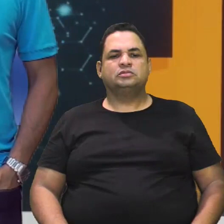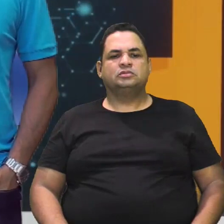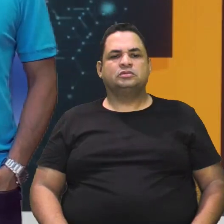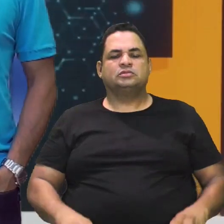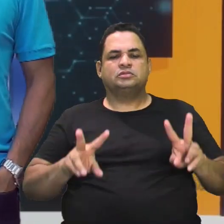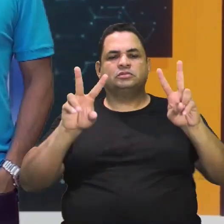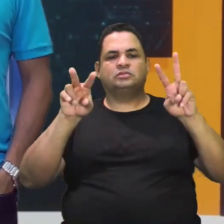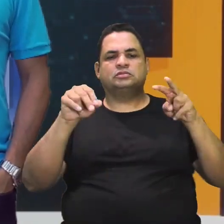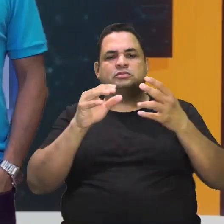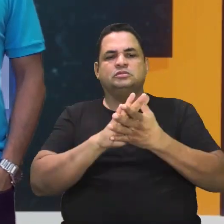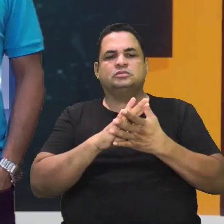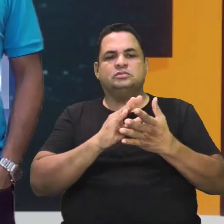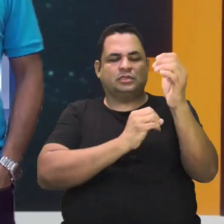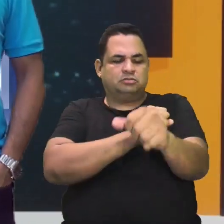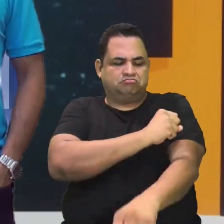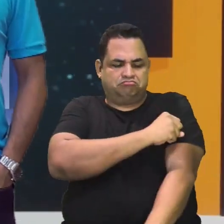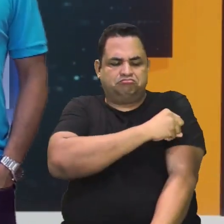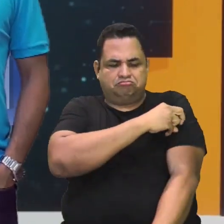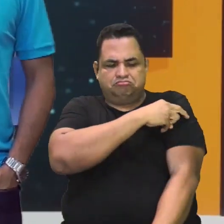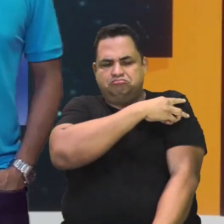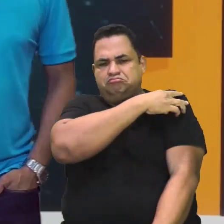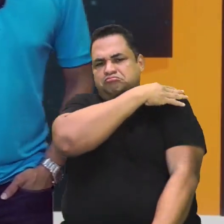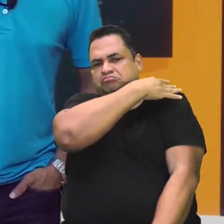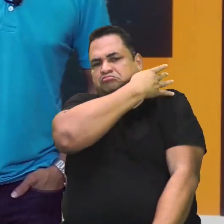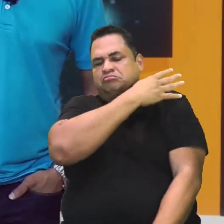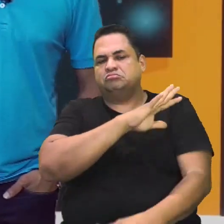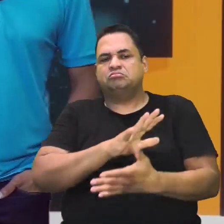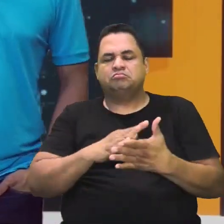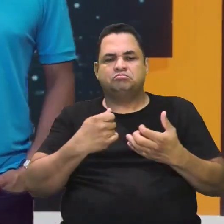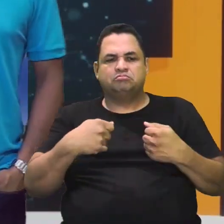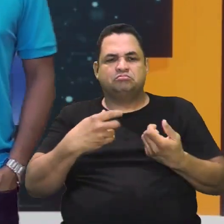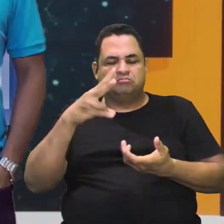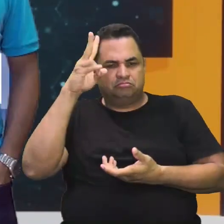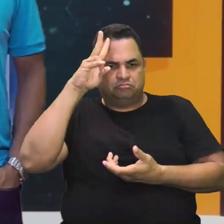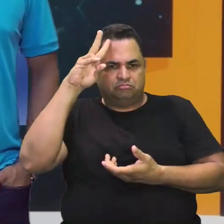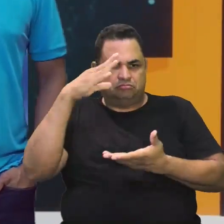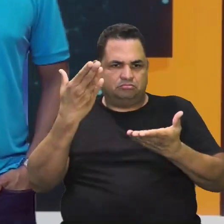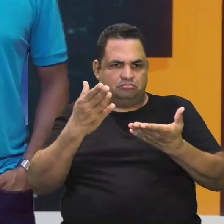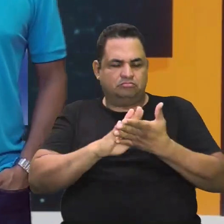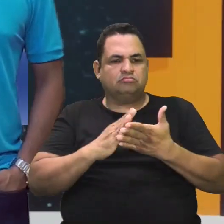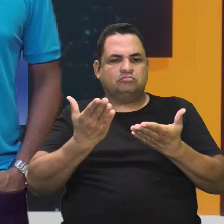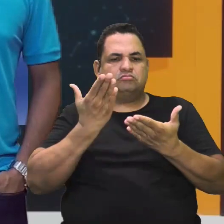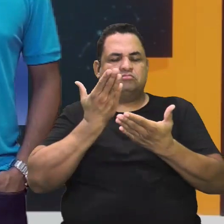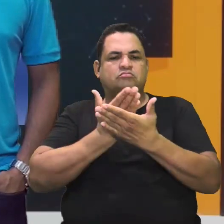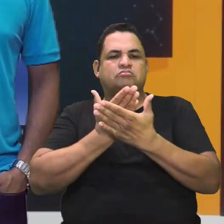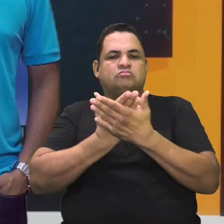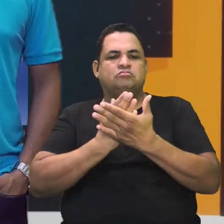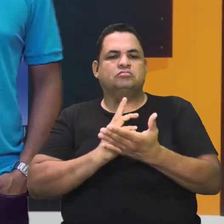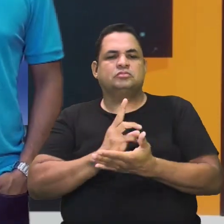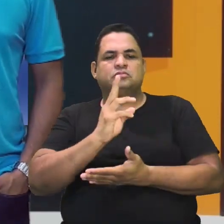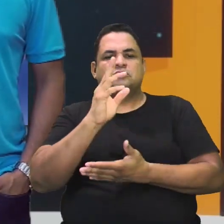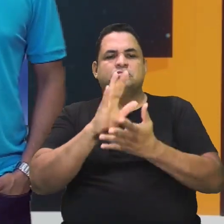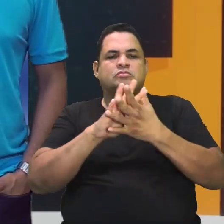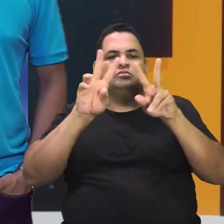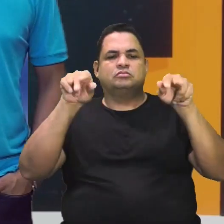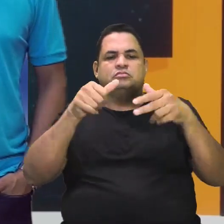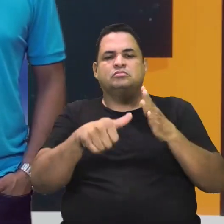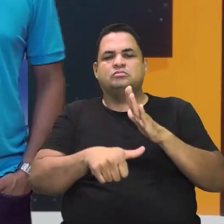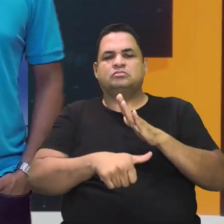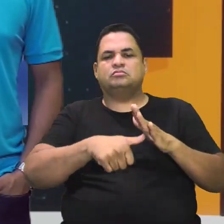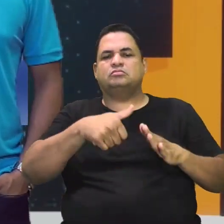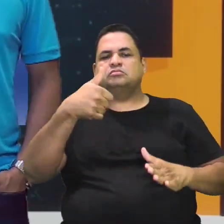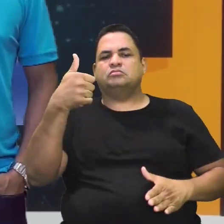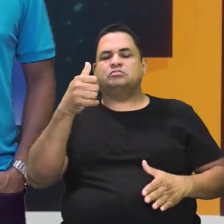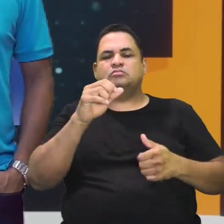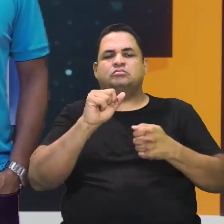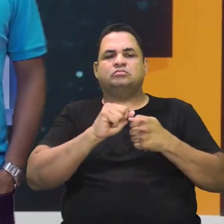isso é assunto lá do fundamental, mas a gente tem condição de relembrar na aula de hoje para a gente dar continuidade ao assunto. Então primeiro a gente